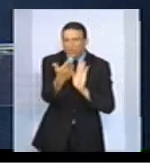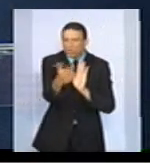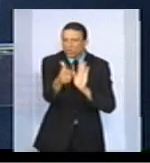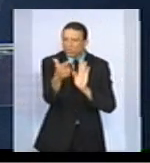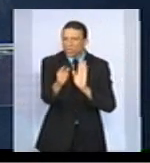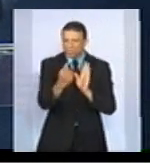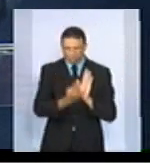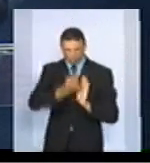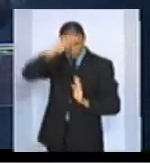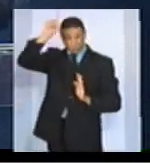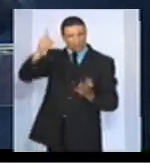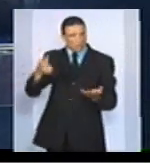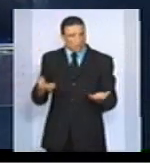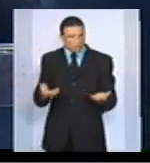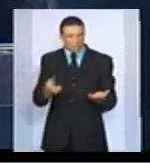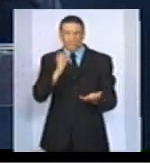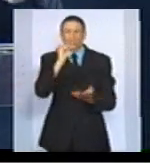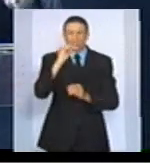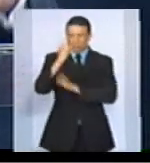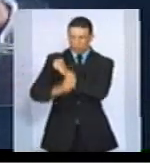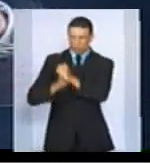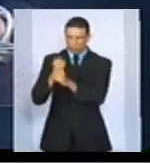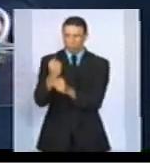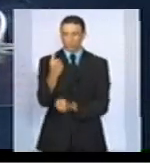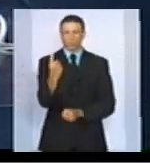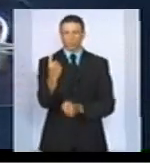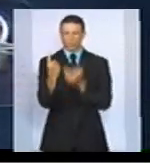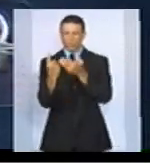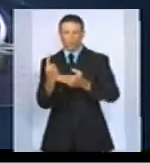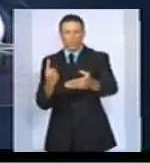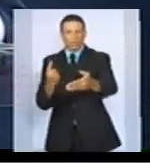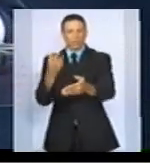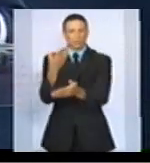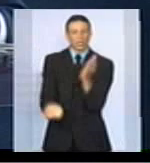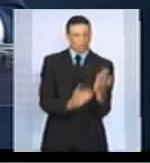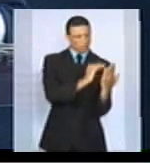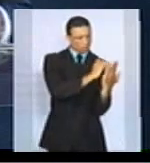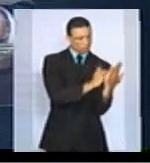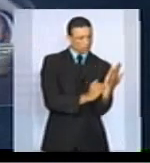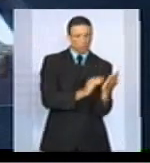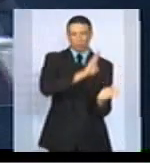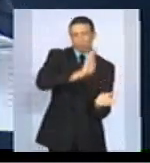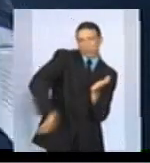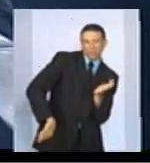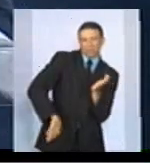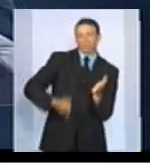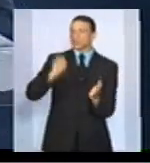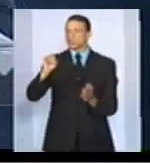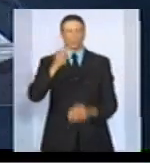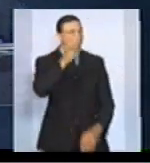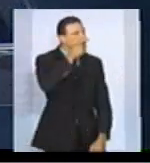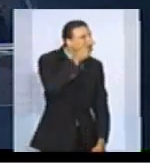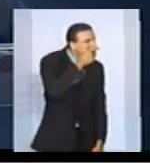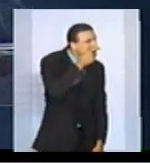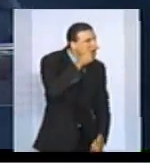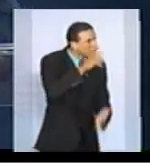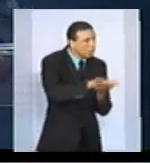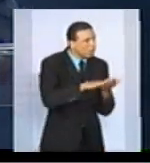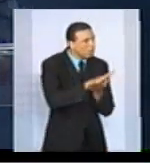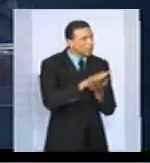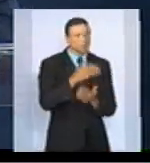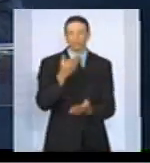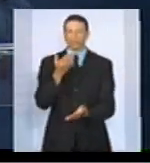daqui a um ano o produto não tendo cota o que vai acontecer esse produto vai sair da grade Quem viu quem não viu não verá